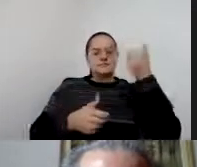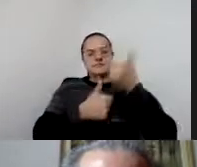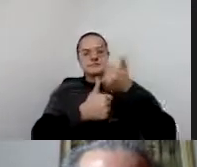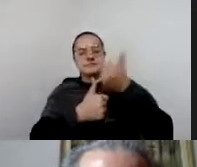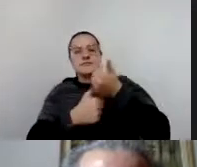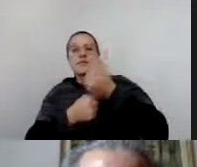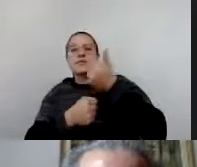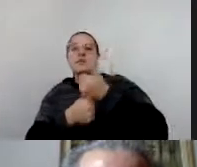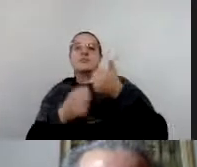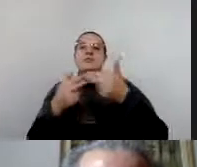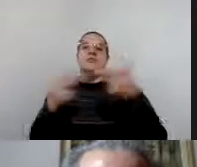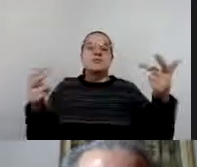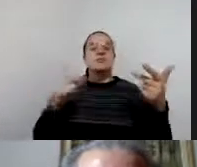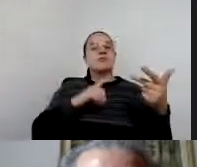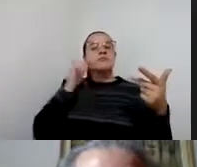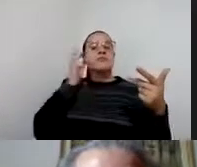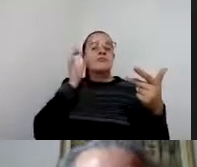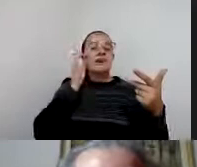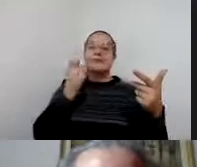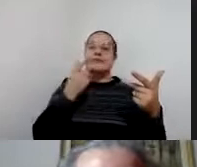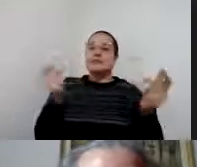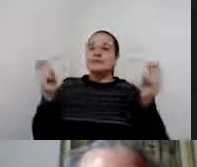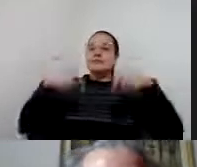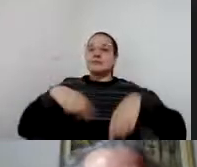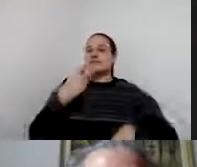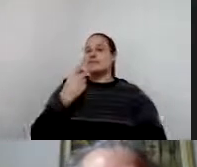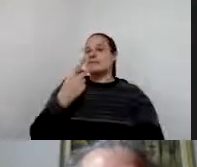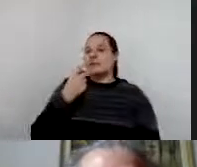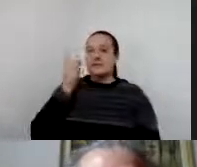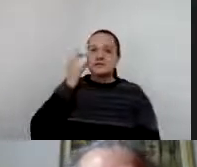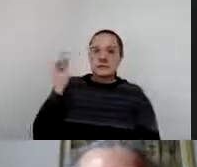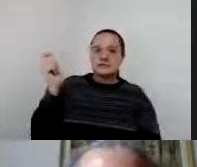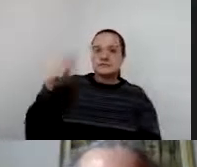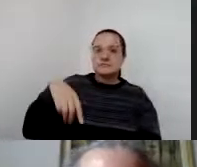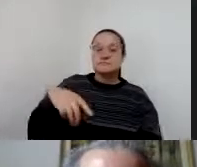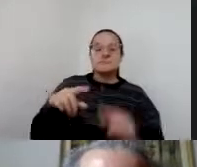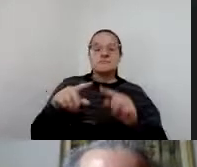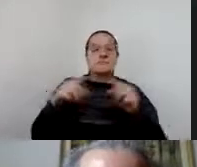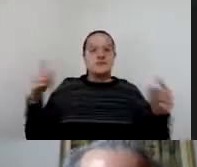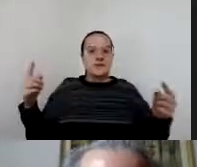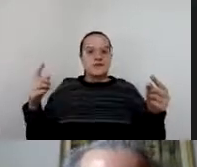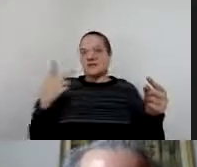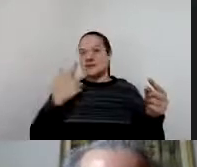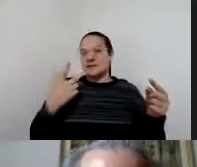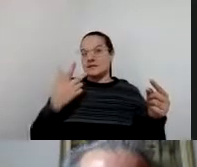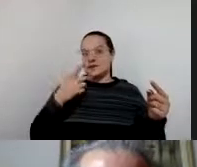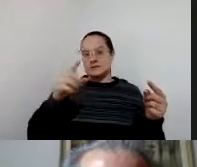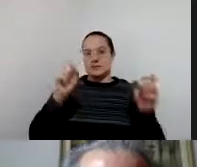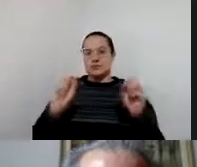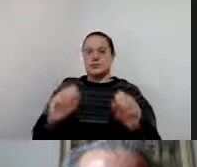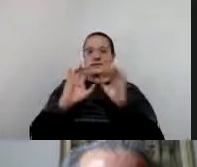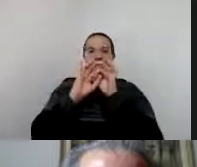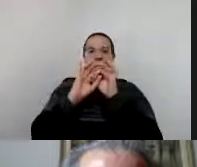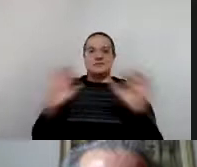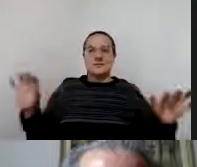coloco também como modelo nesse sentido. Mas a fala, ela você pode falar o que você quiser,